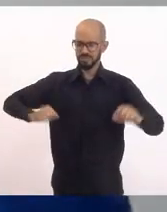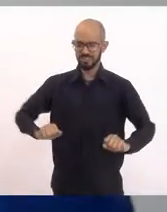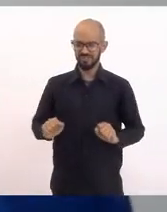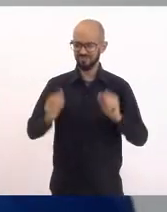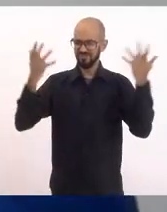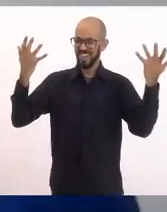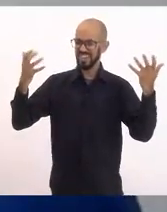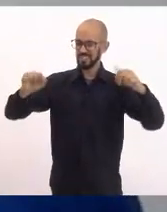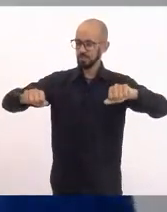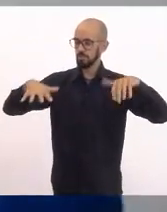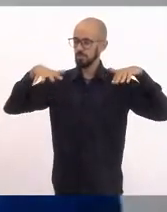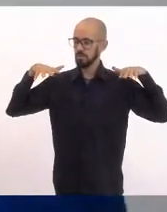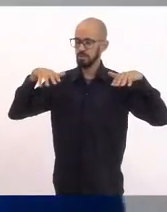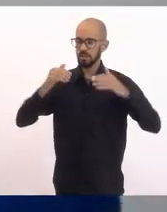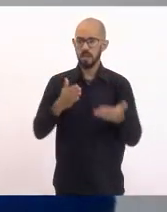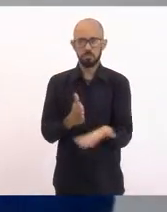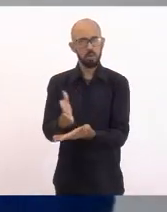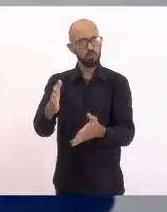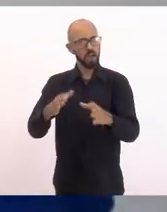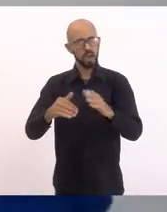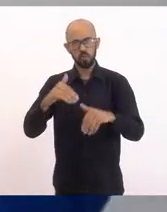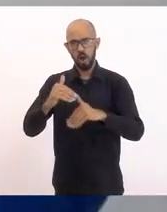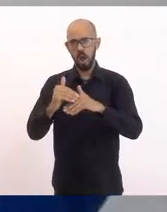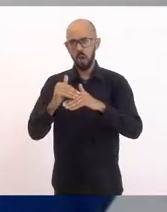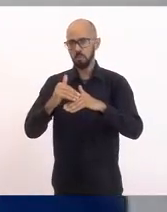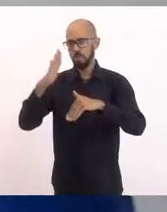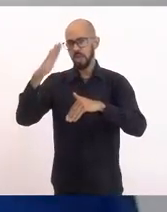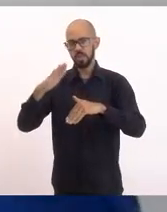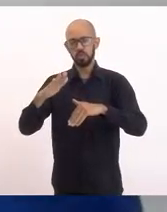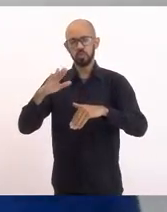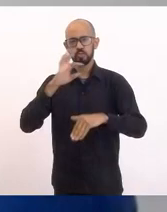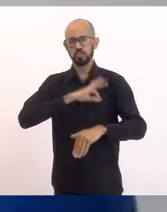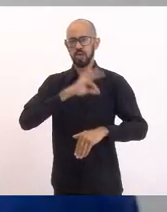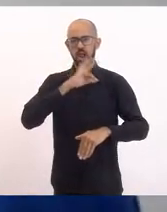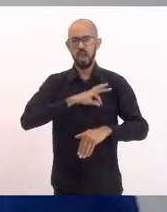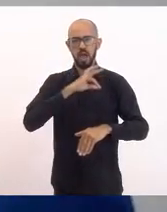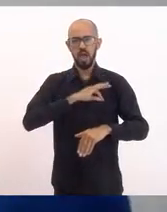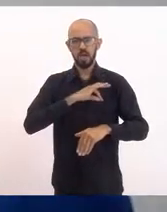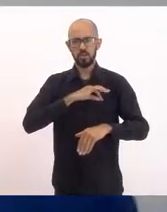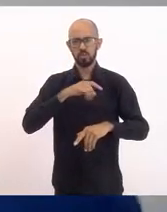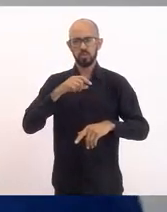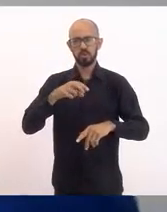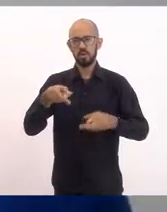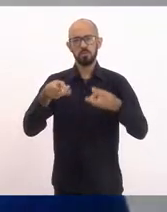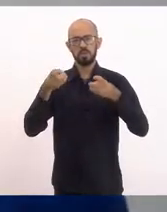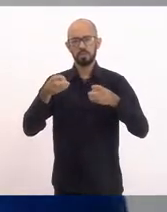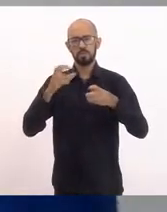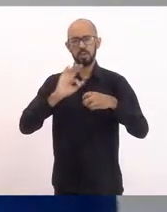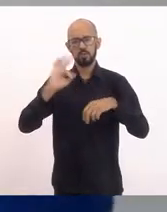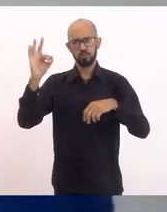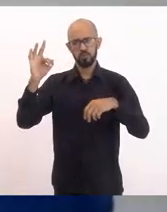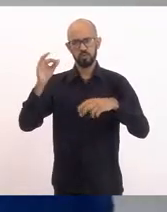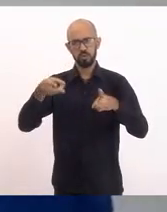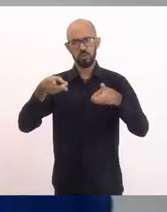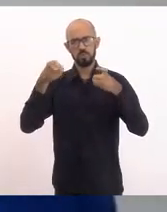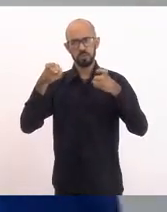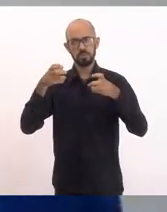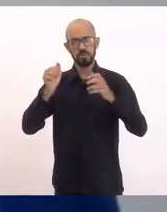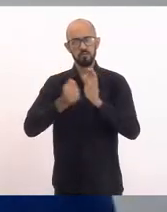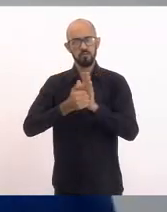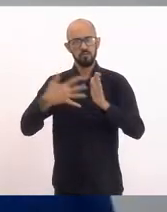e aprovaram aumentos e aumentos e aumentos, sem olhar o dia de amanhã. E aí eu pude presenciar muitos chefes de